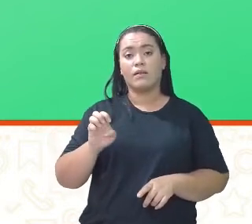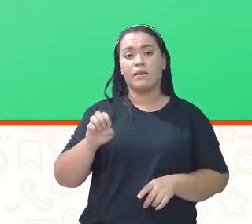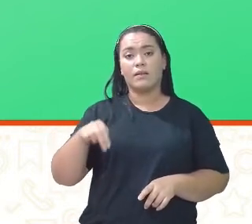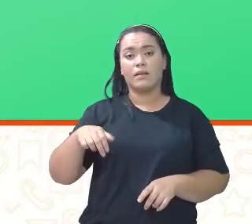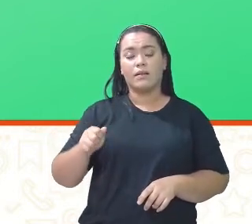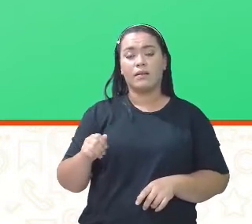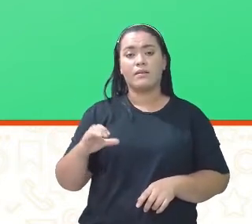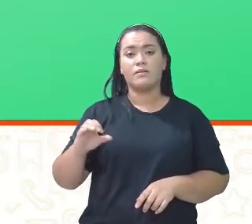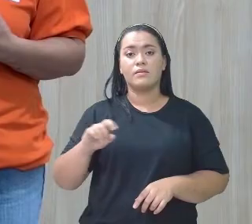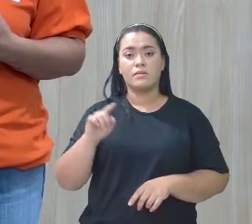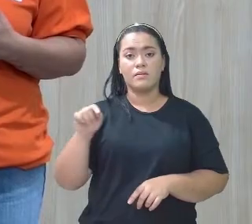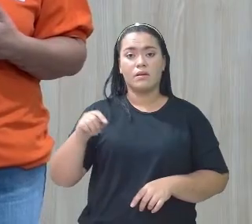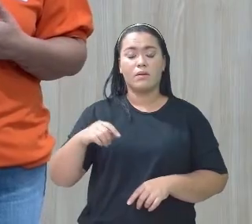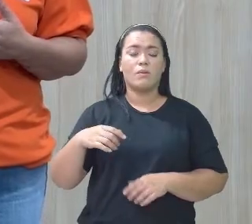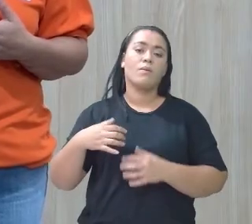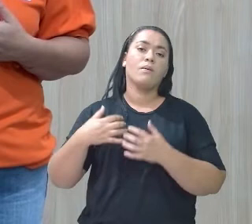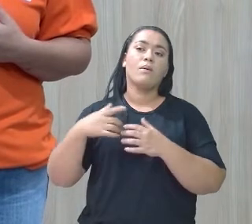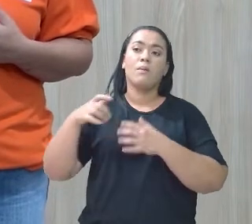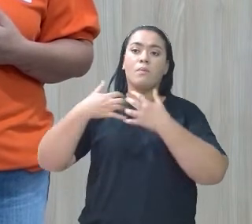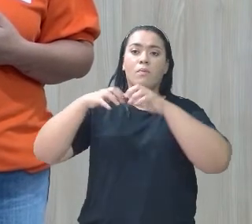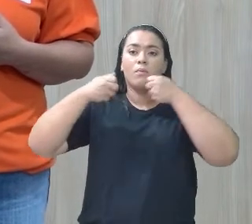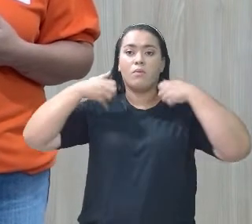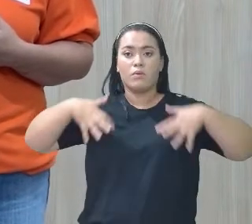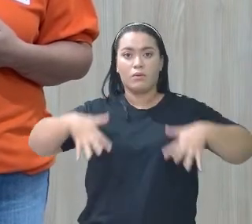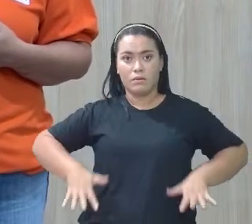diversos momentos, não é?